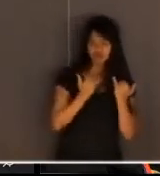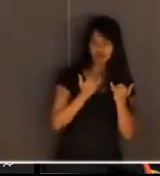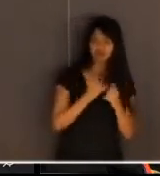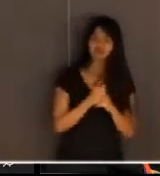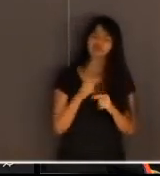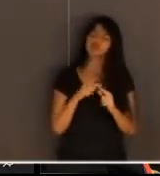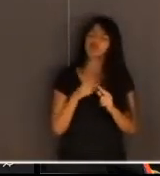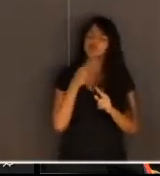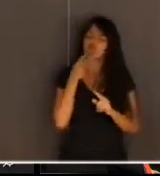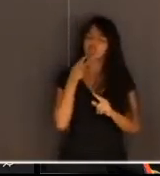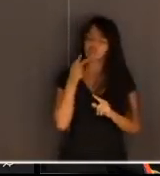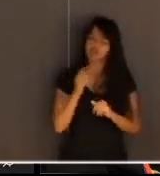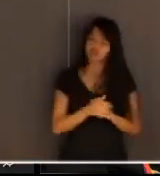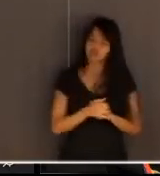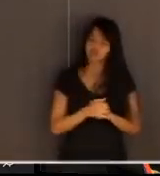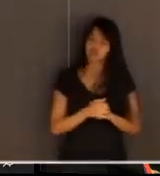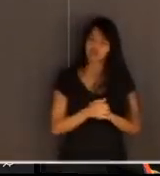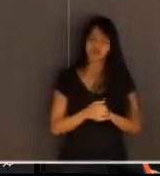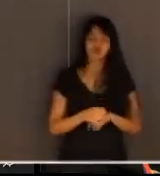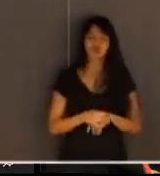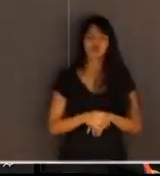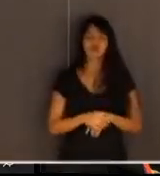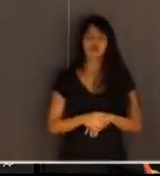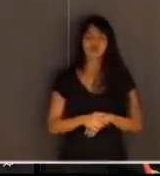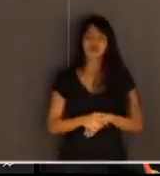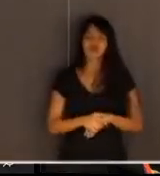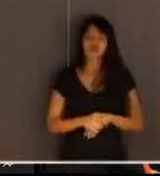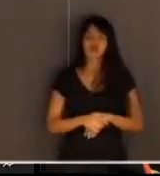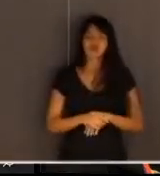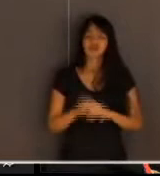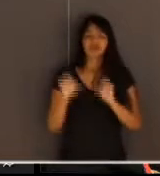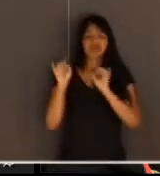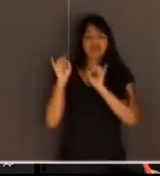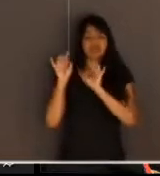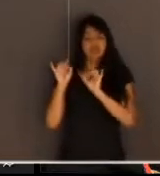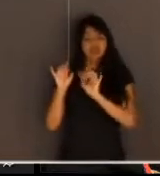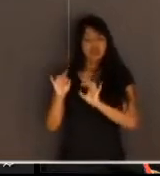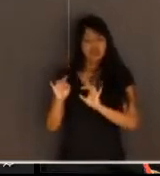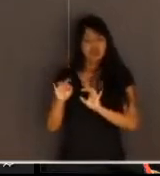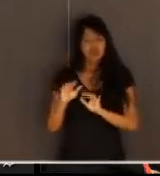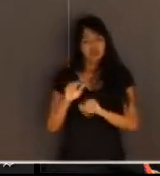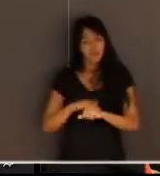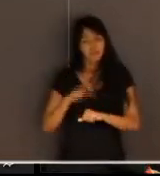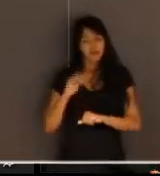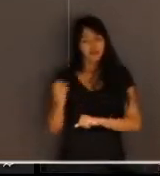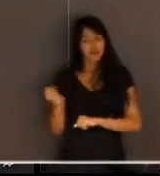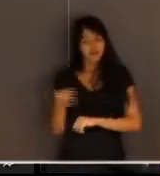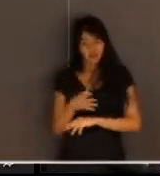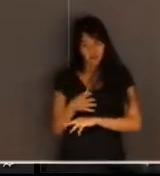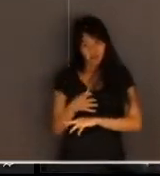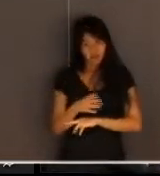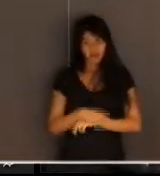digo isso, colegas do Ministério Público? E aí falo especialmente para os colegas mais novos do Ministério Público.